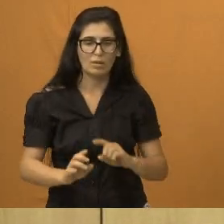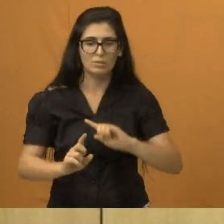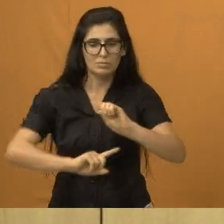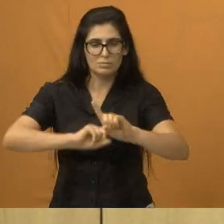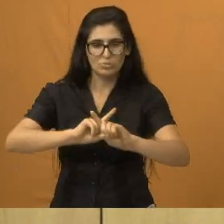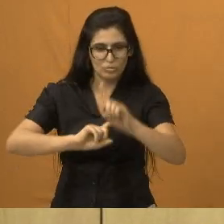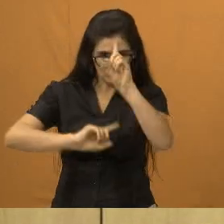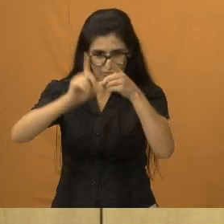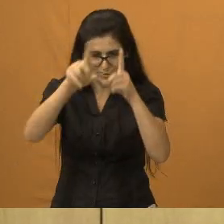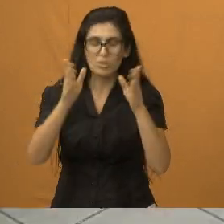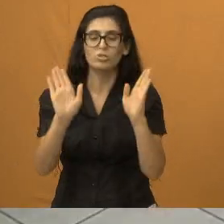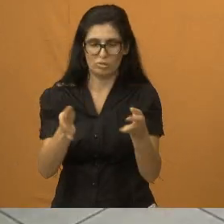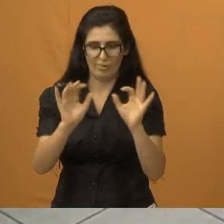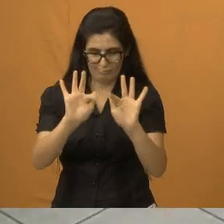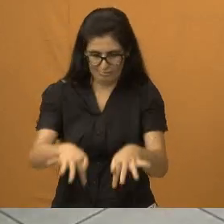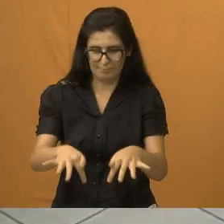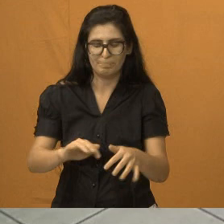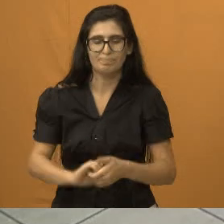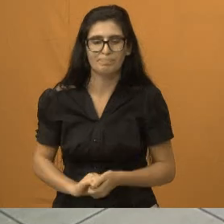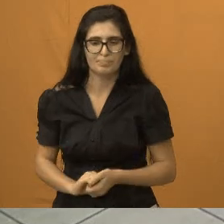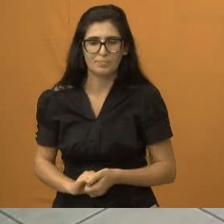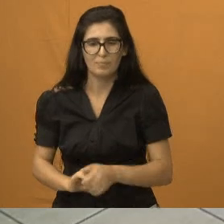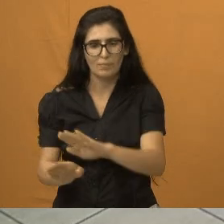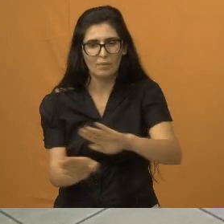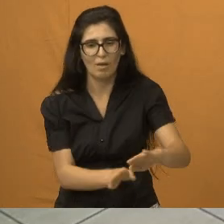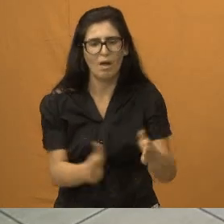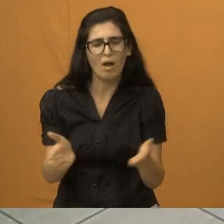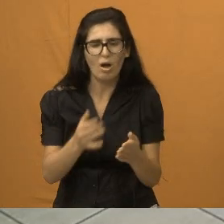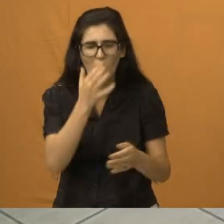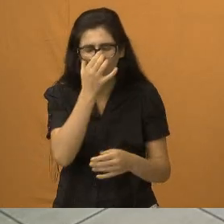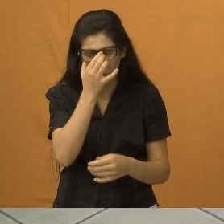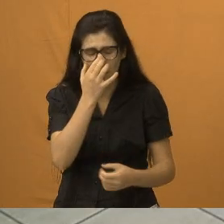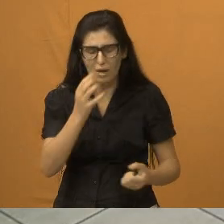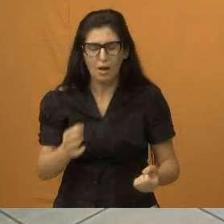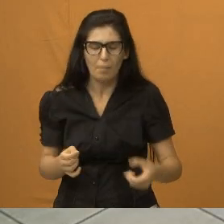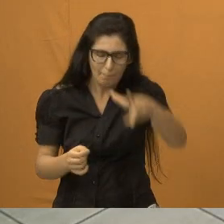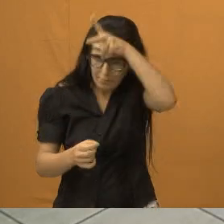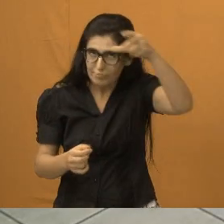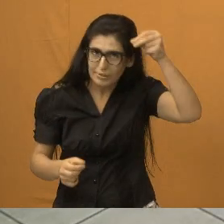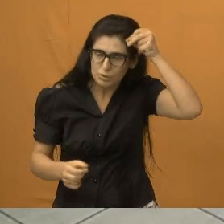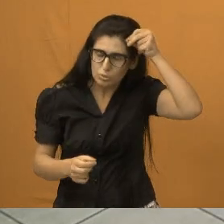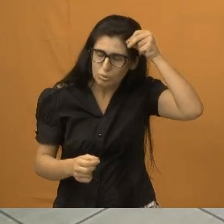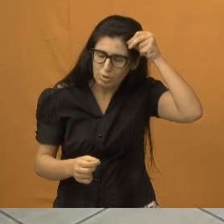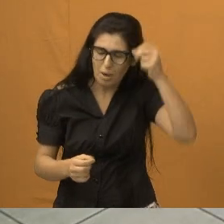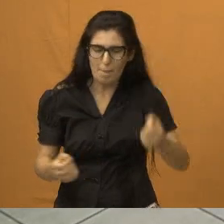dúvidas, entra como despesa da prefeitura